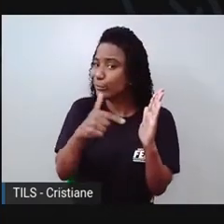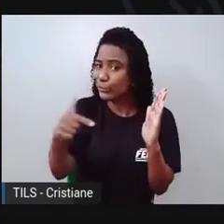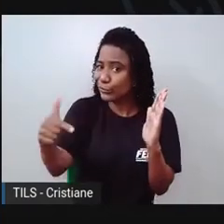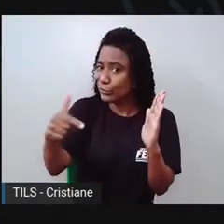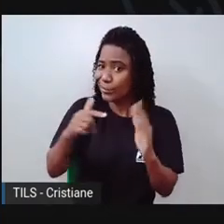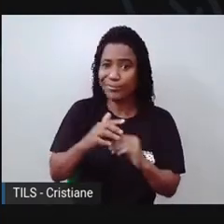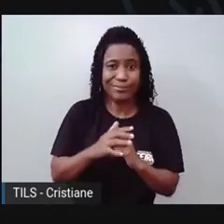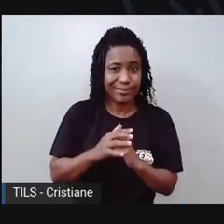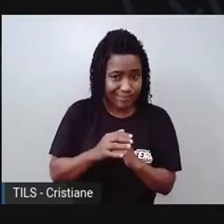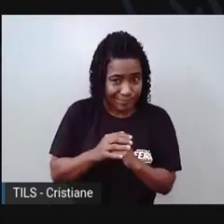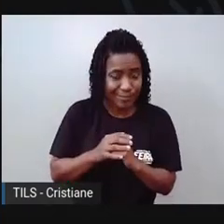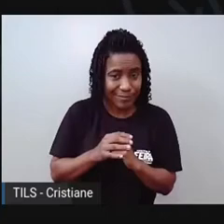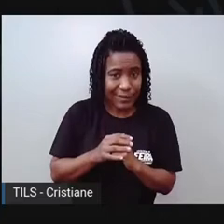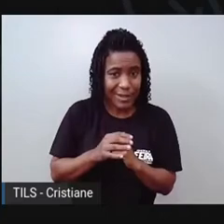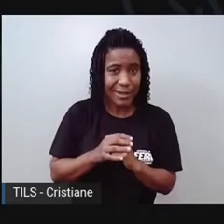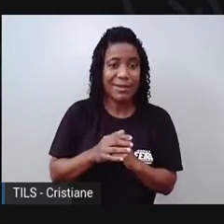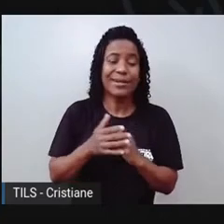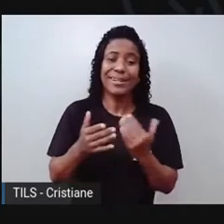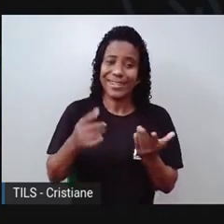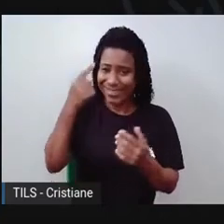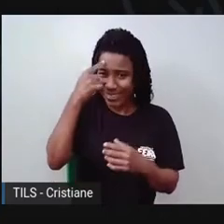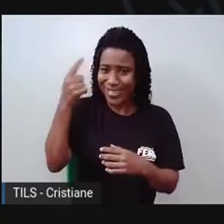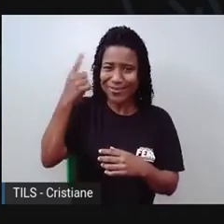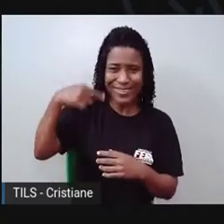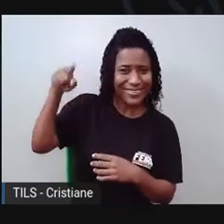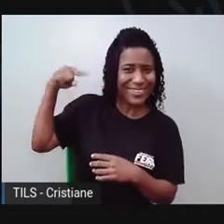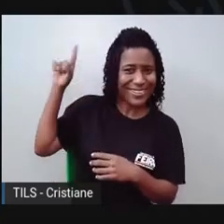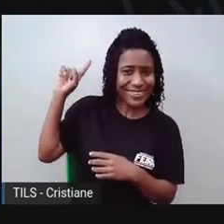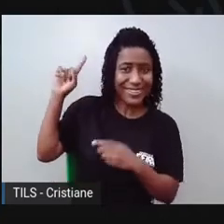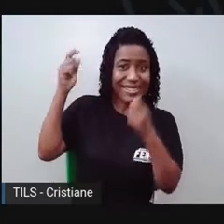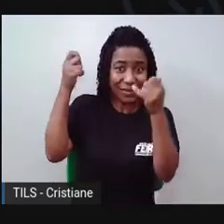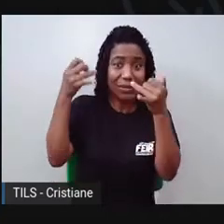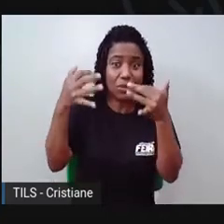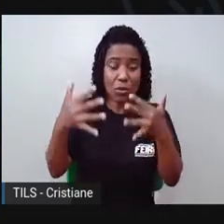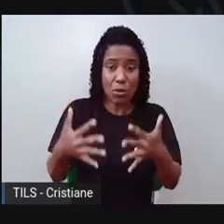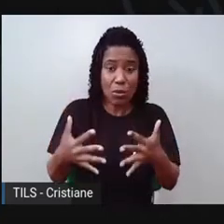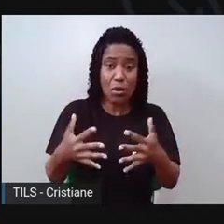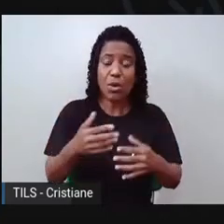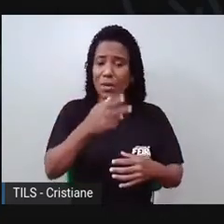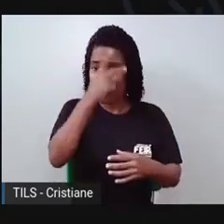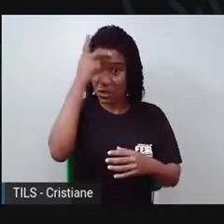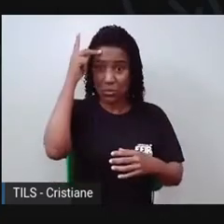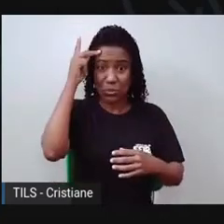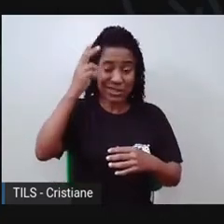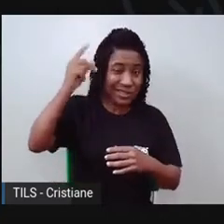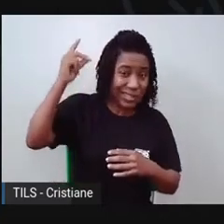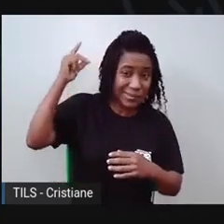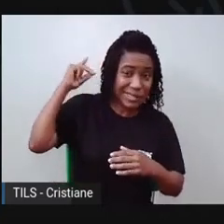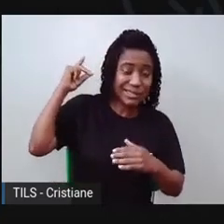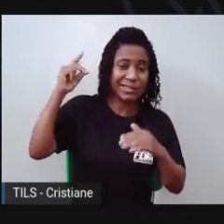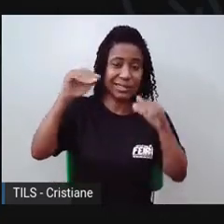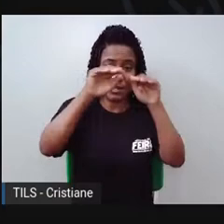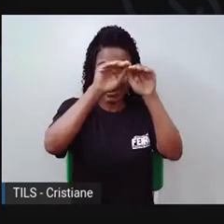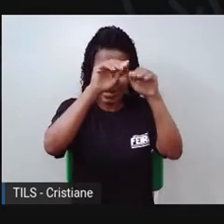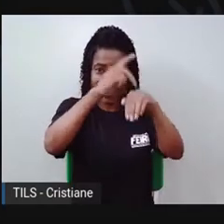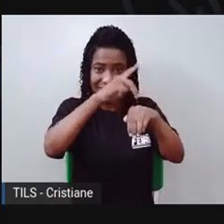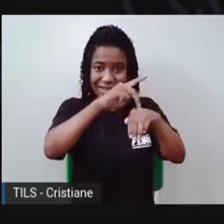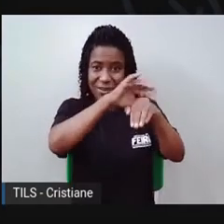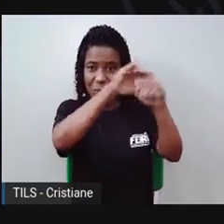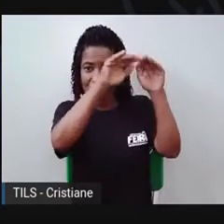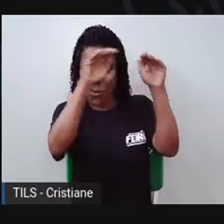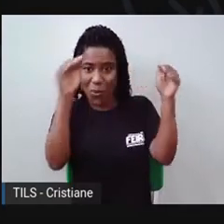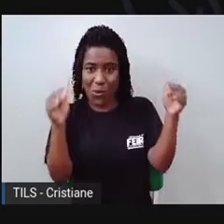cavernas, como a Pro já explicou, né, numa outra aula, eles escreviam nas paredes das cavernas, ou então